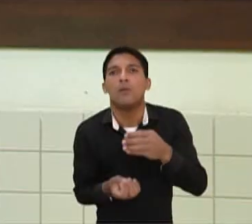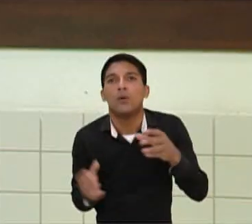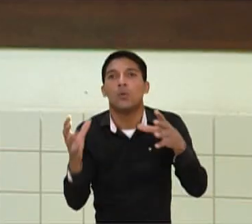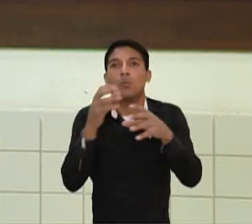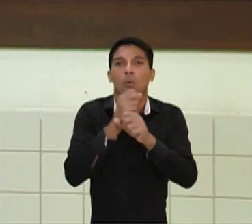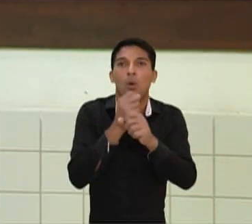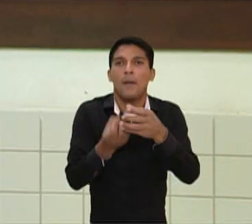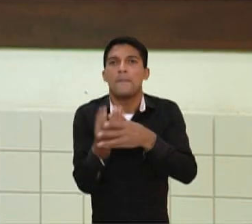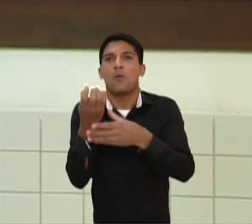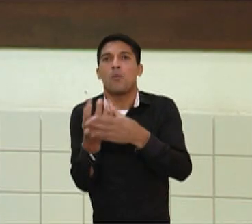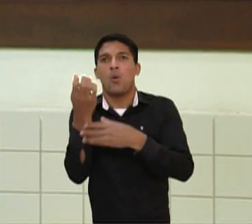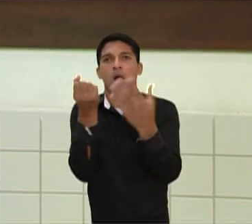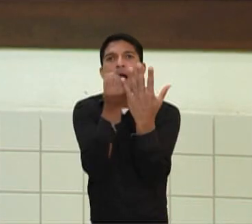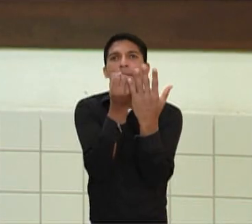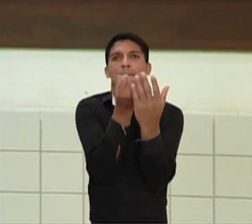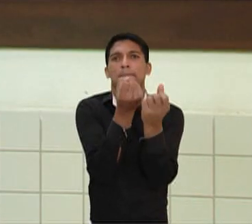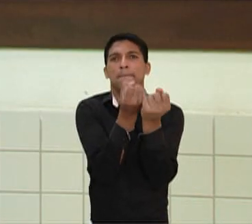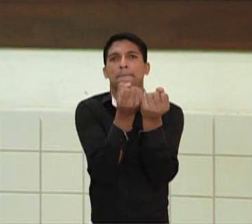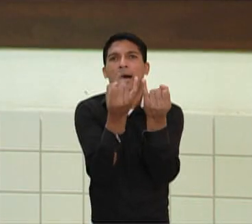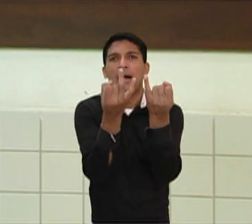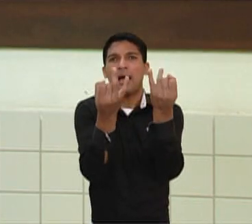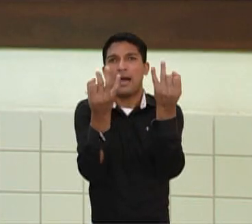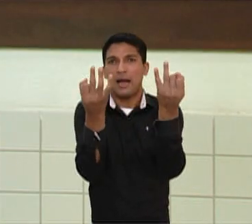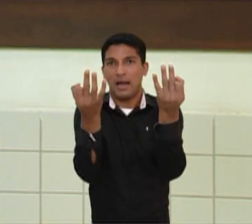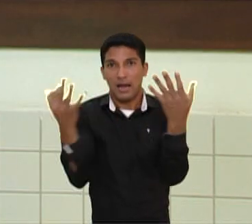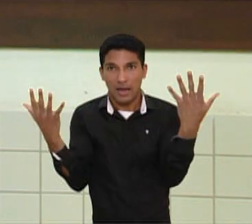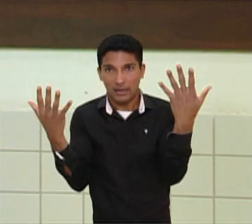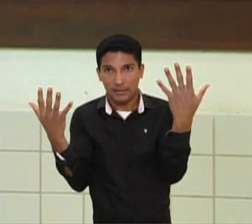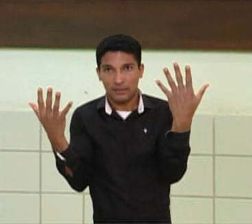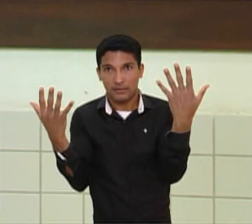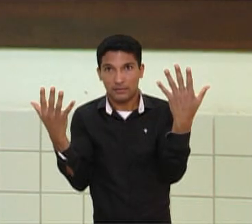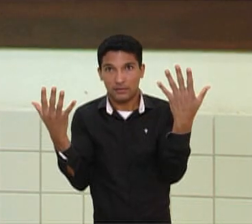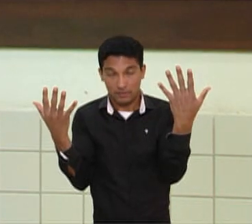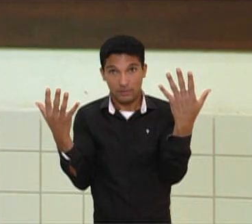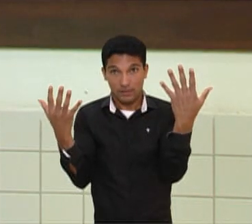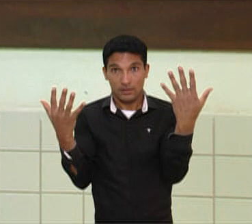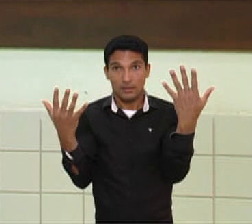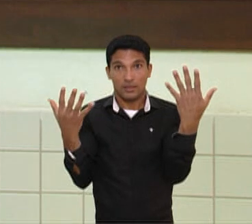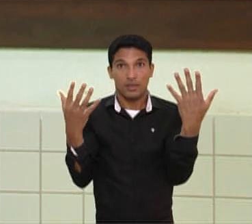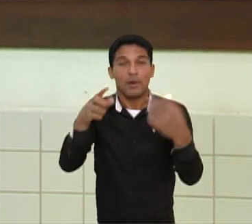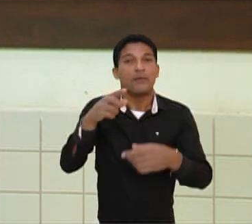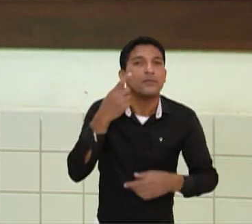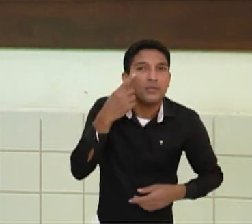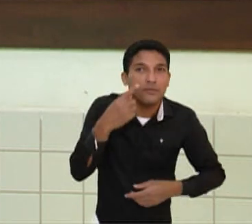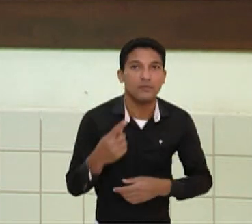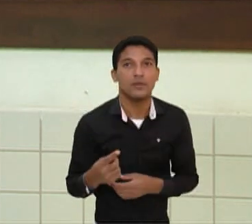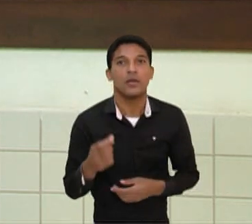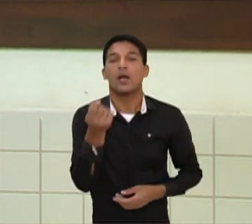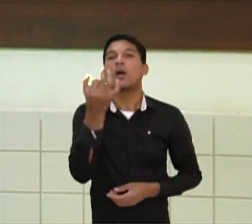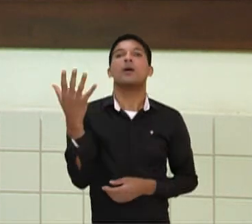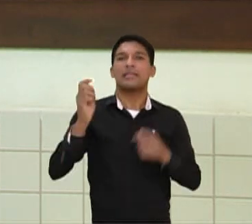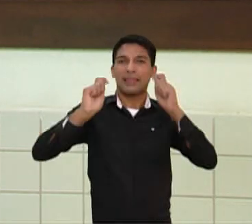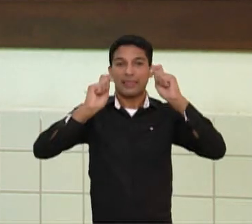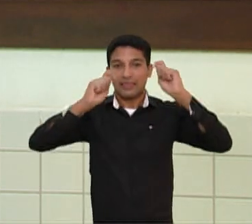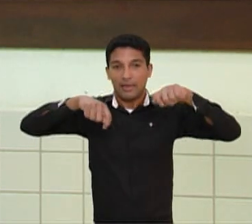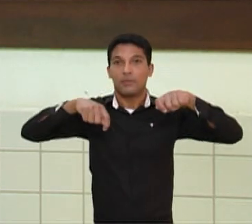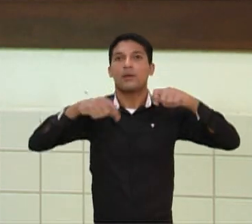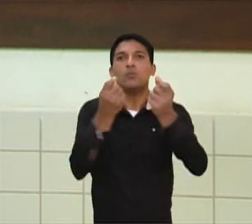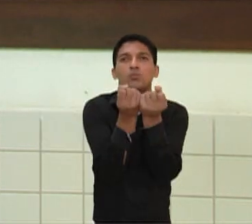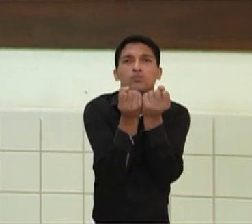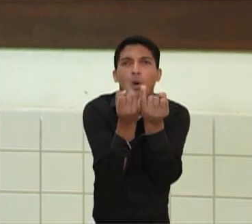sabe que isso não acontece na realidade, tá? As letras e números podem se repetir, mas nesse caso a gente vai contar só o caso em que não se